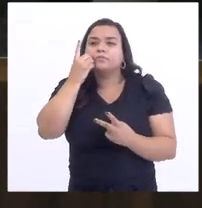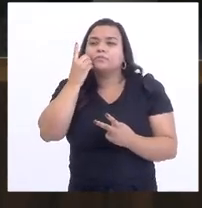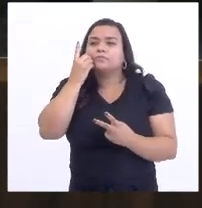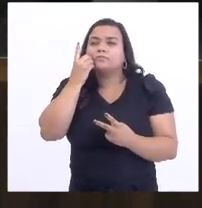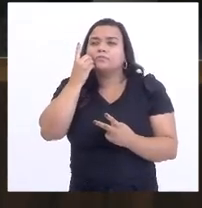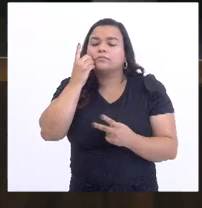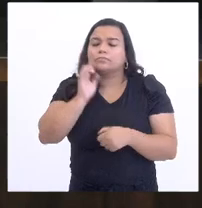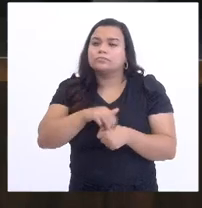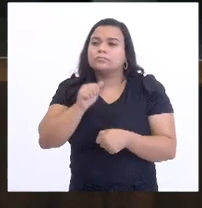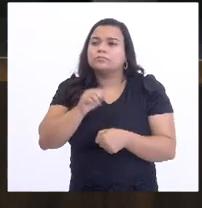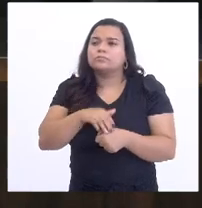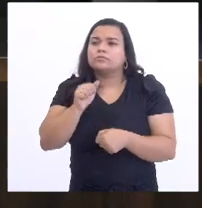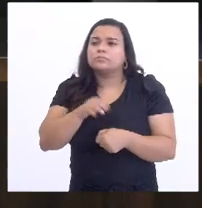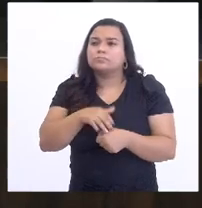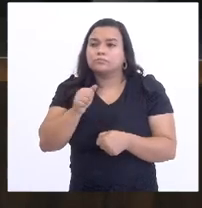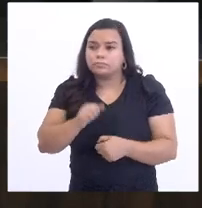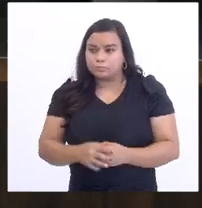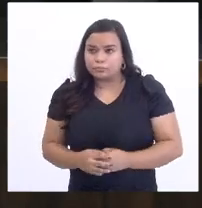Canella.